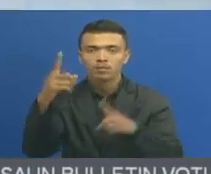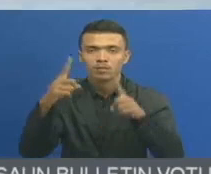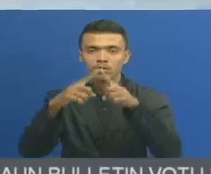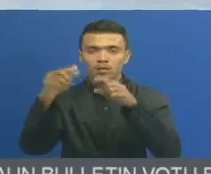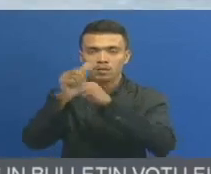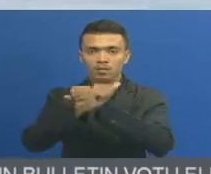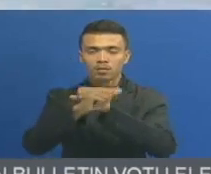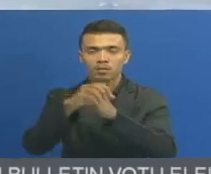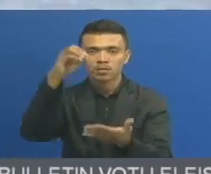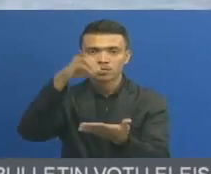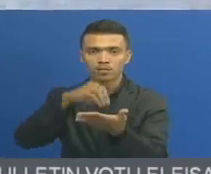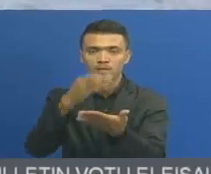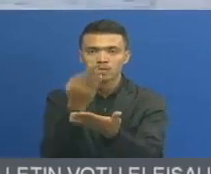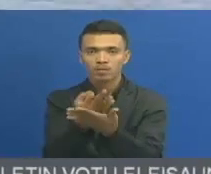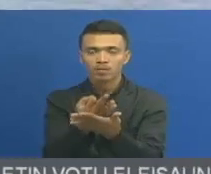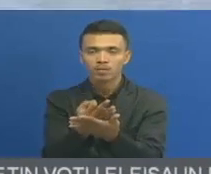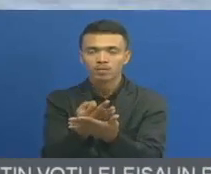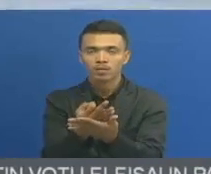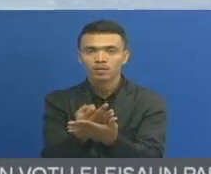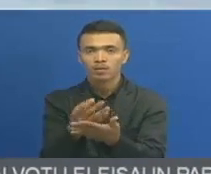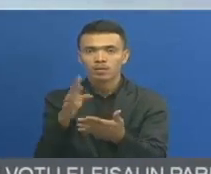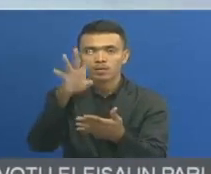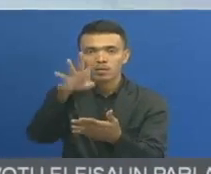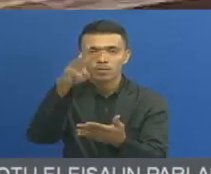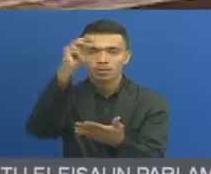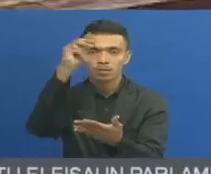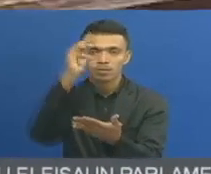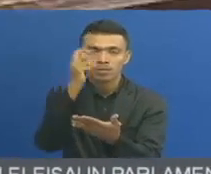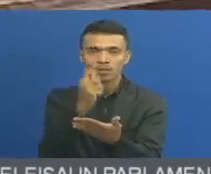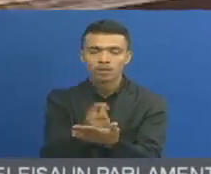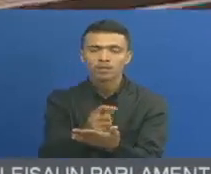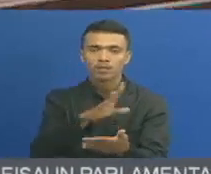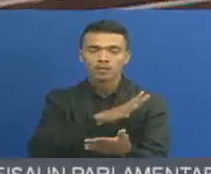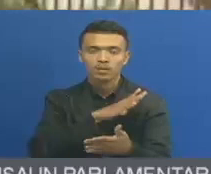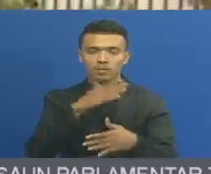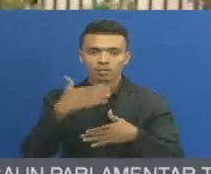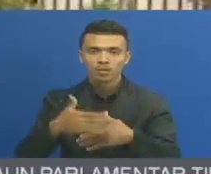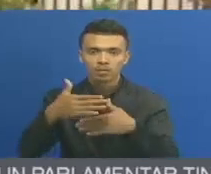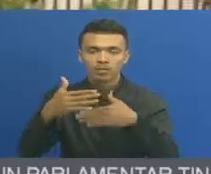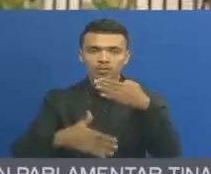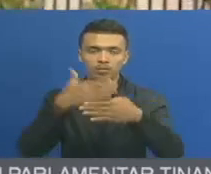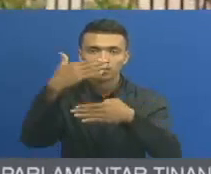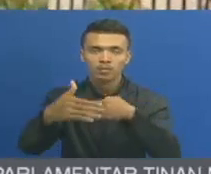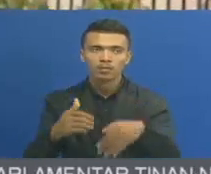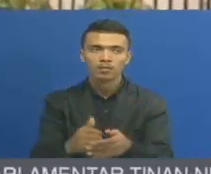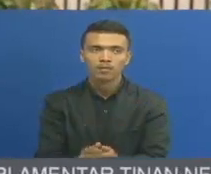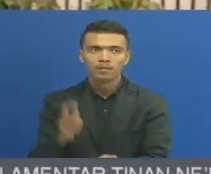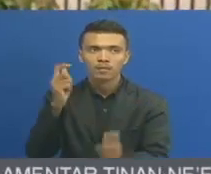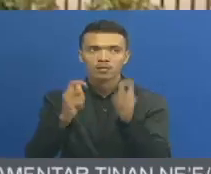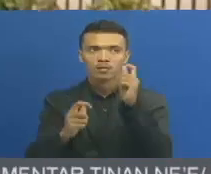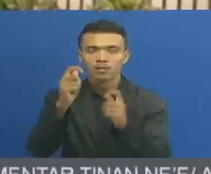Sira, aturaihela osan garante dólar americano Rihunhat, ho dehem processo termai. Tribunal